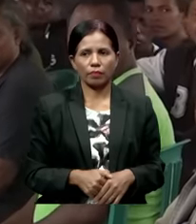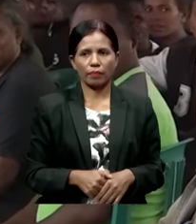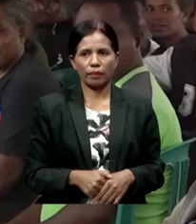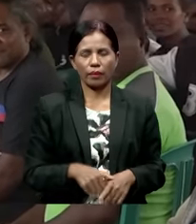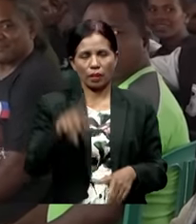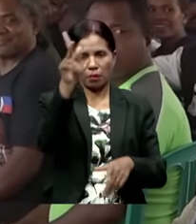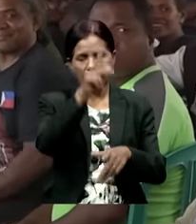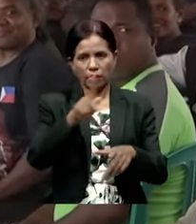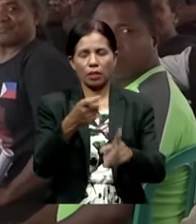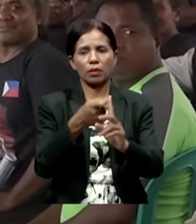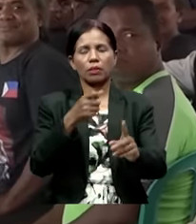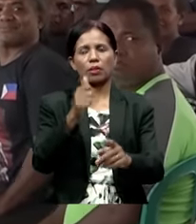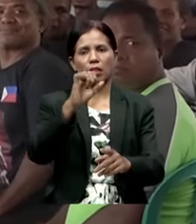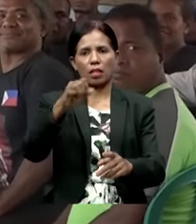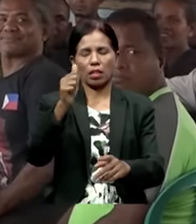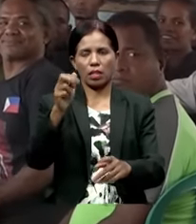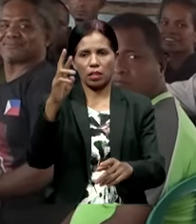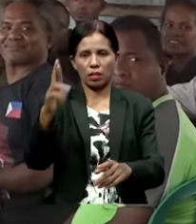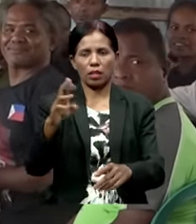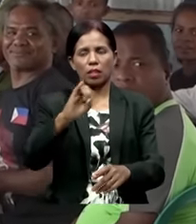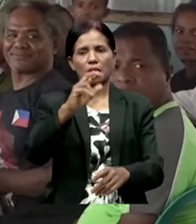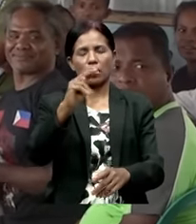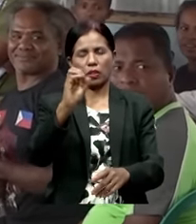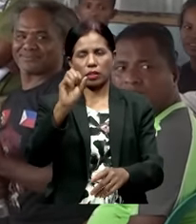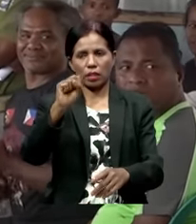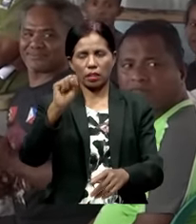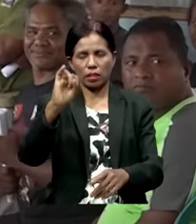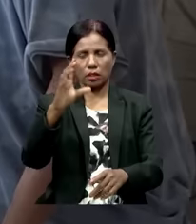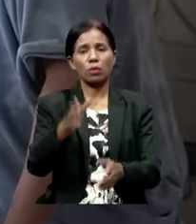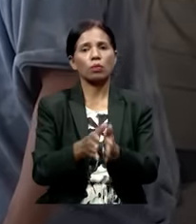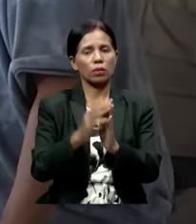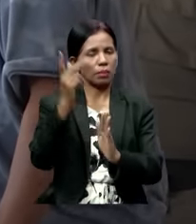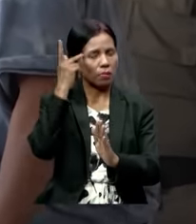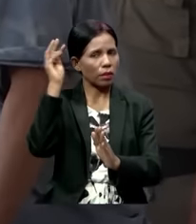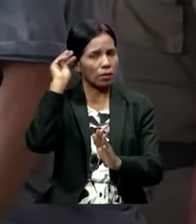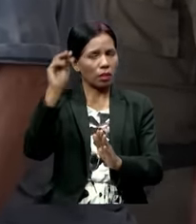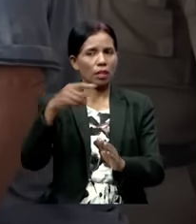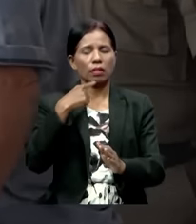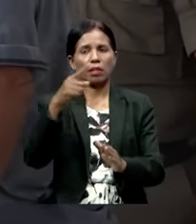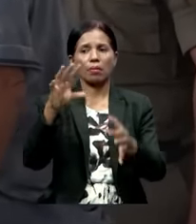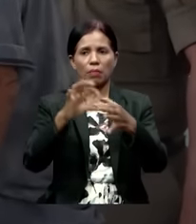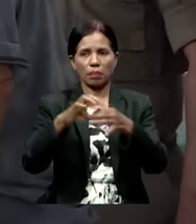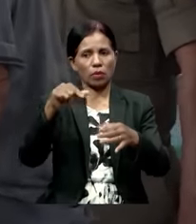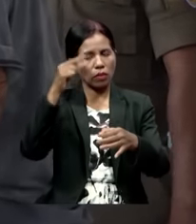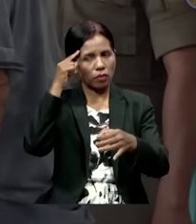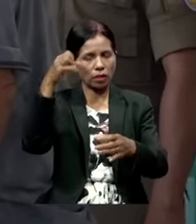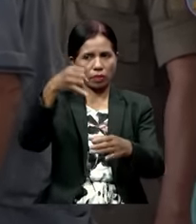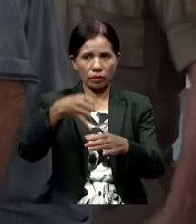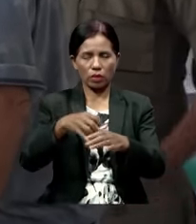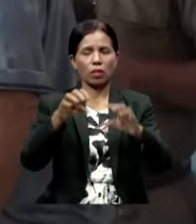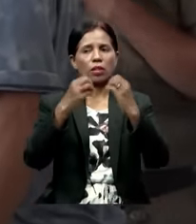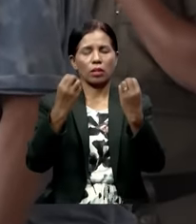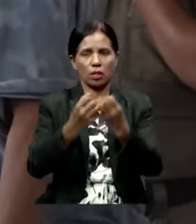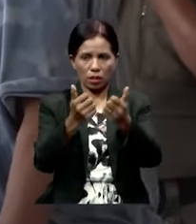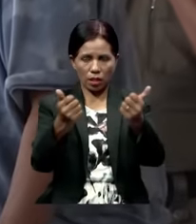Pesquisador Hussi Azar Inocêncio de Jesus Xavier Hussu, primeiro-ministro Kerala Sana Guzmão, atuaruca membro do governo Sira, nebe envolve e a organização